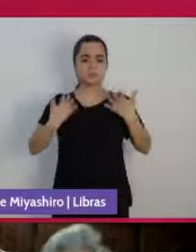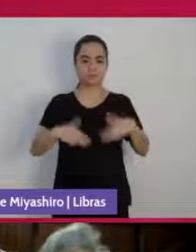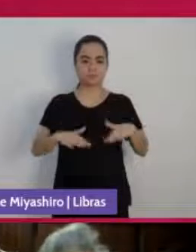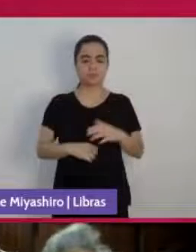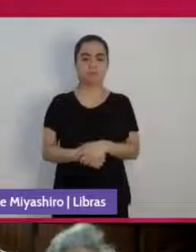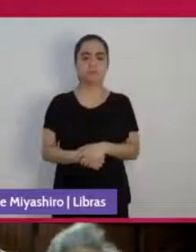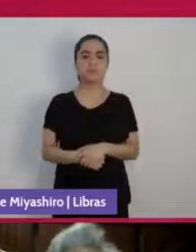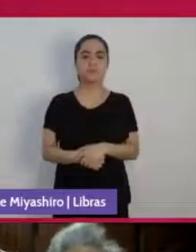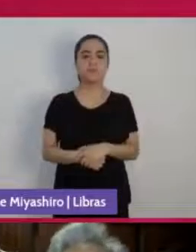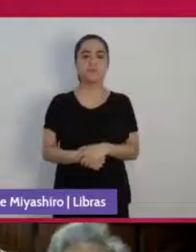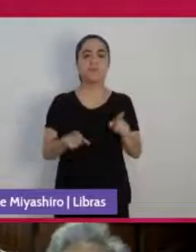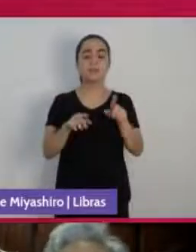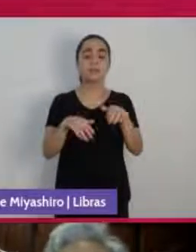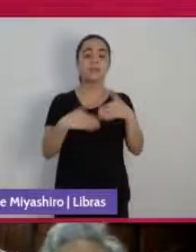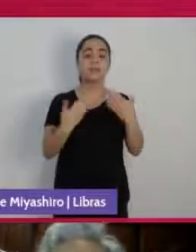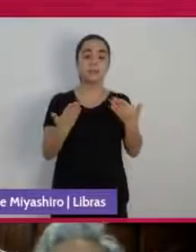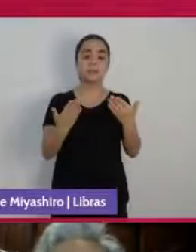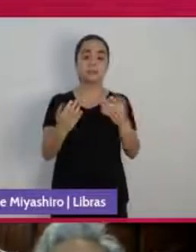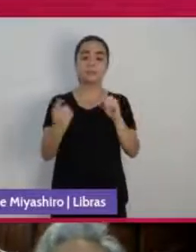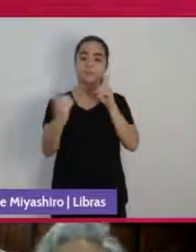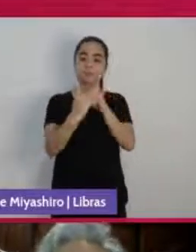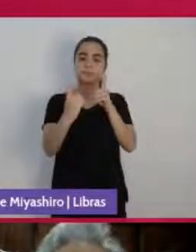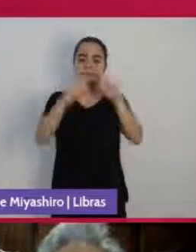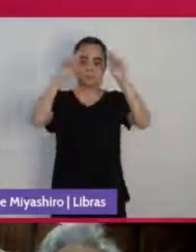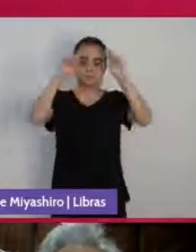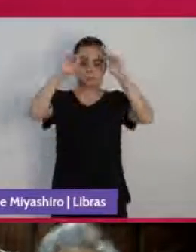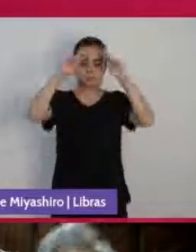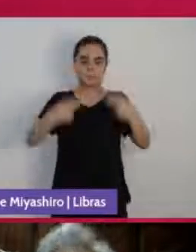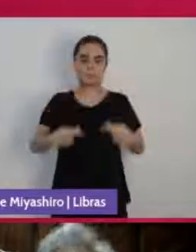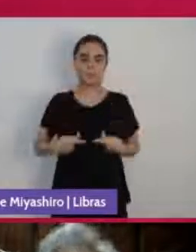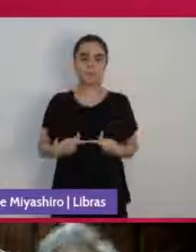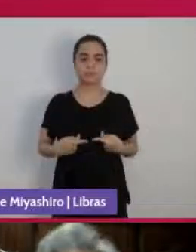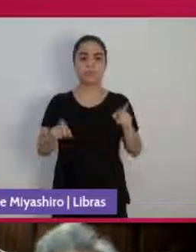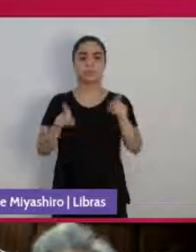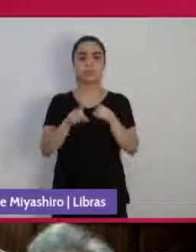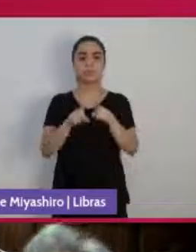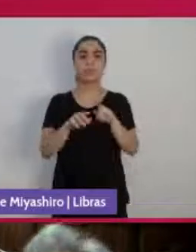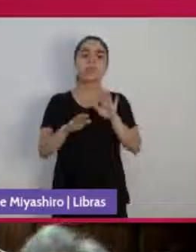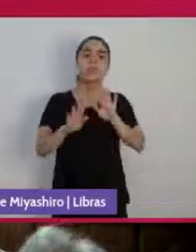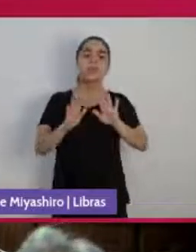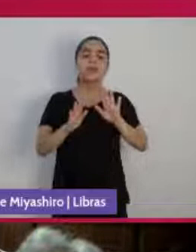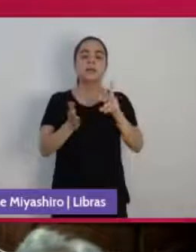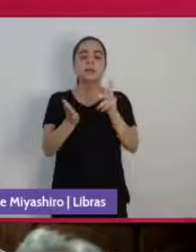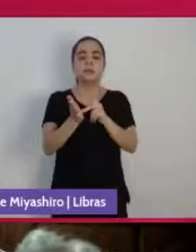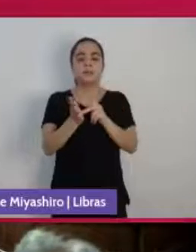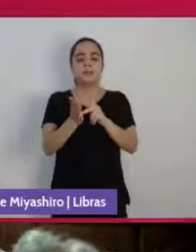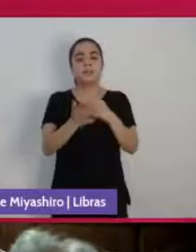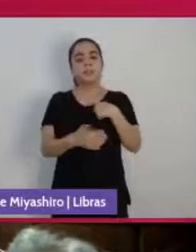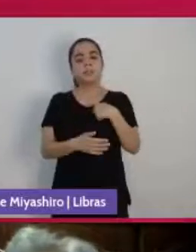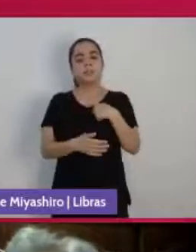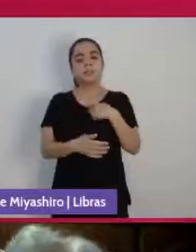E aí, no atendimento humanizado, na verdade, eu falo que